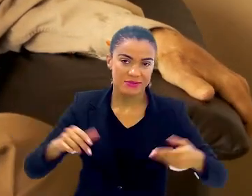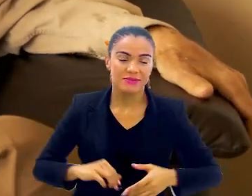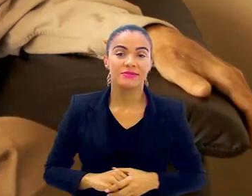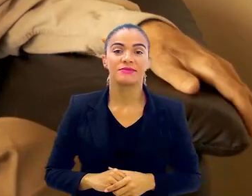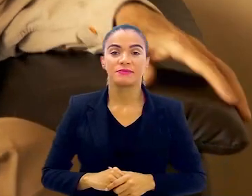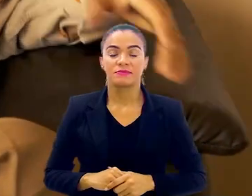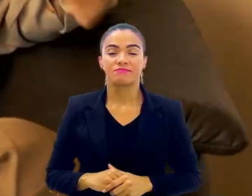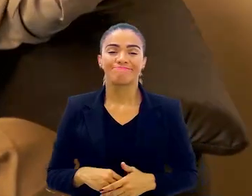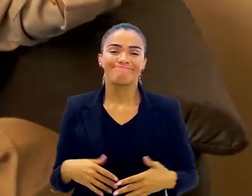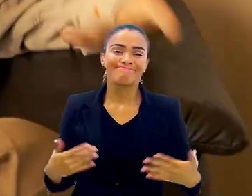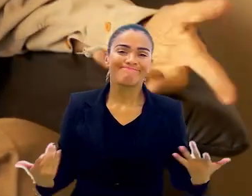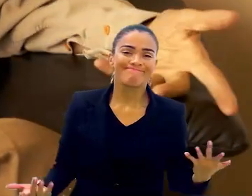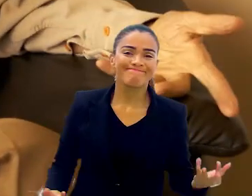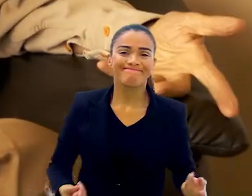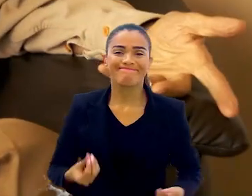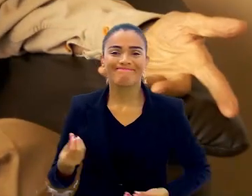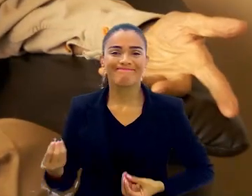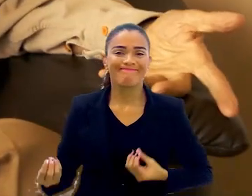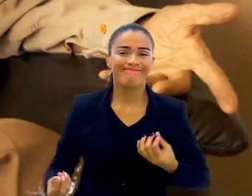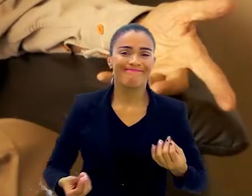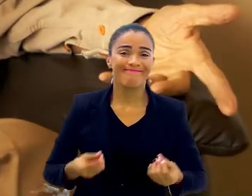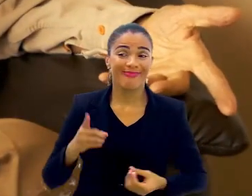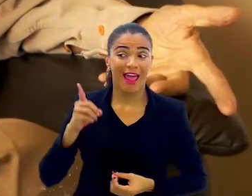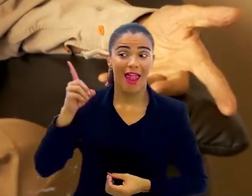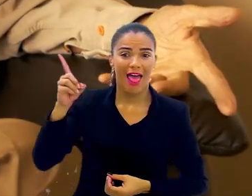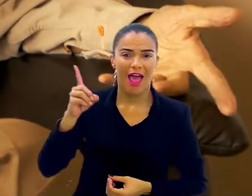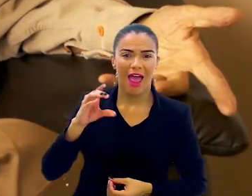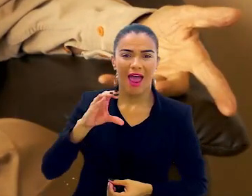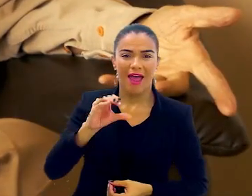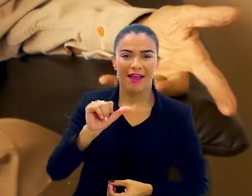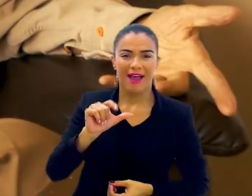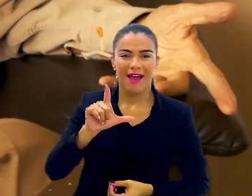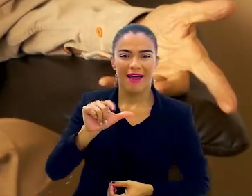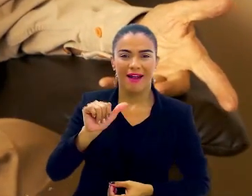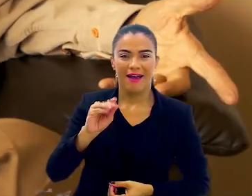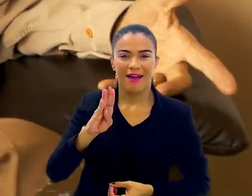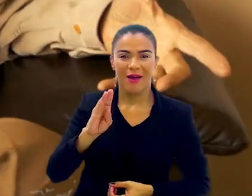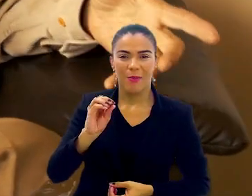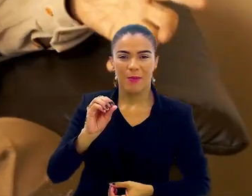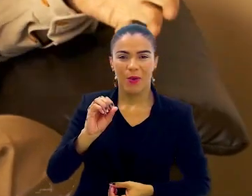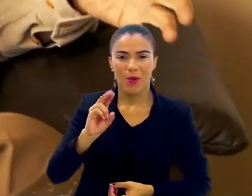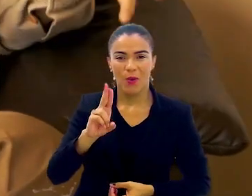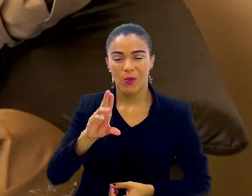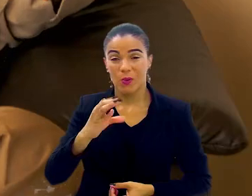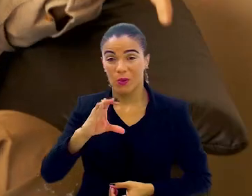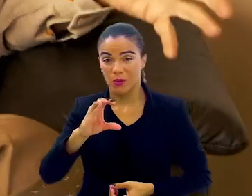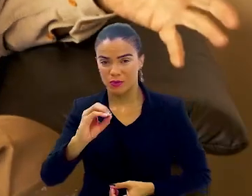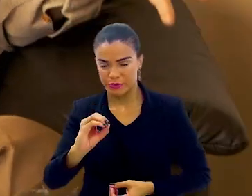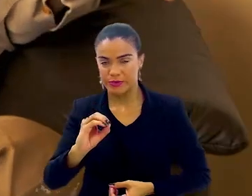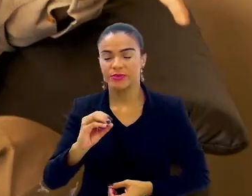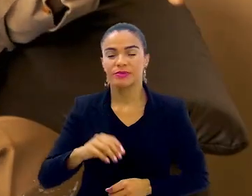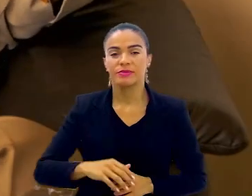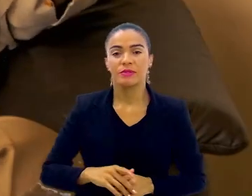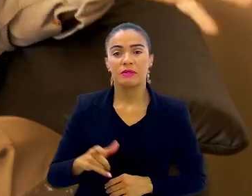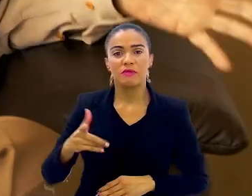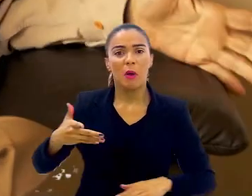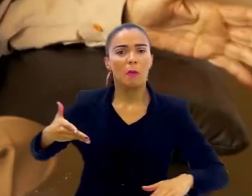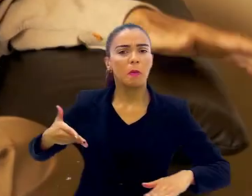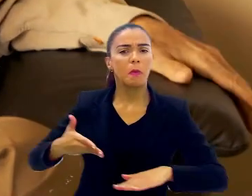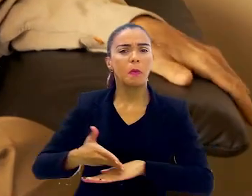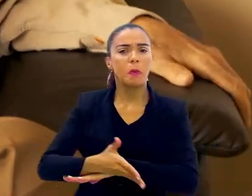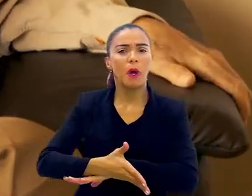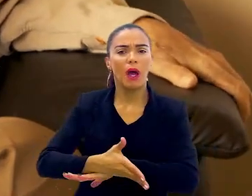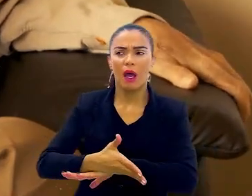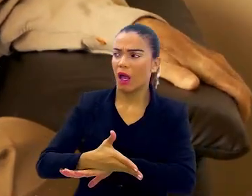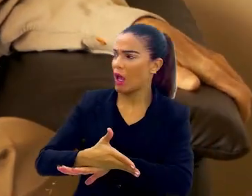E lá no calabouço, e de repente foram